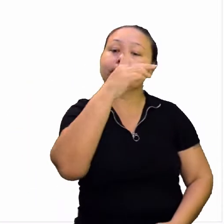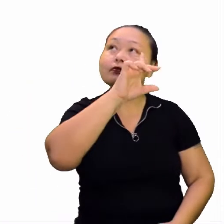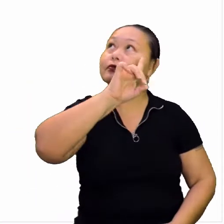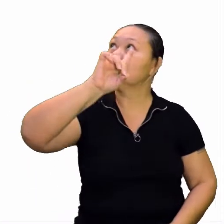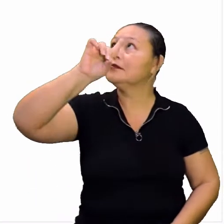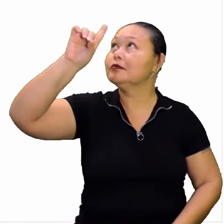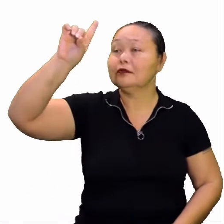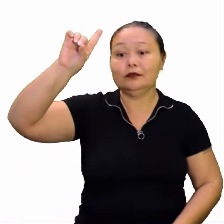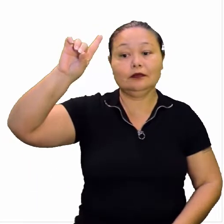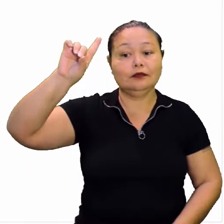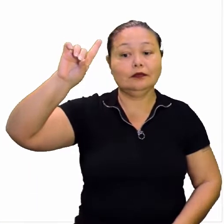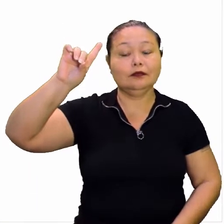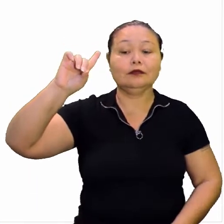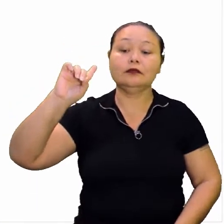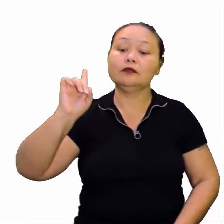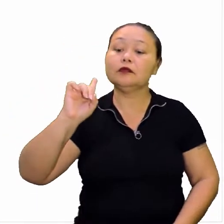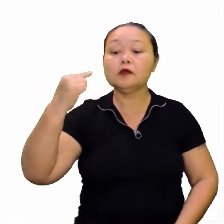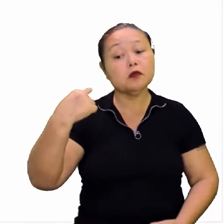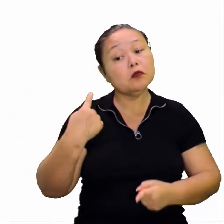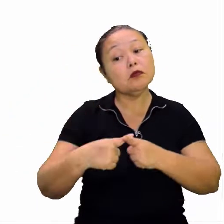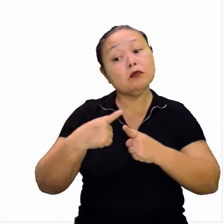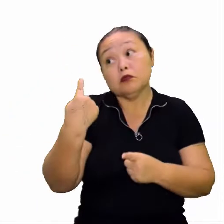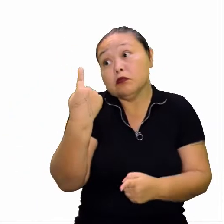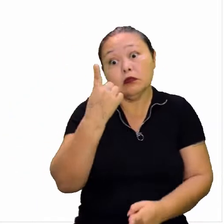vários, por que não só um?